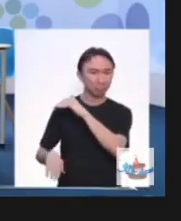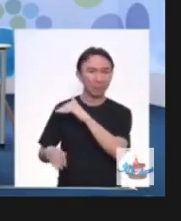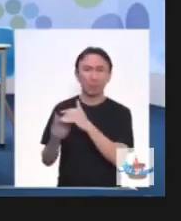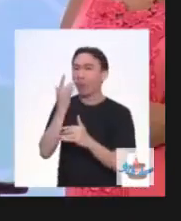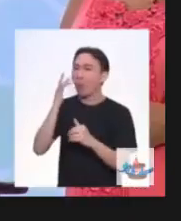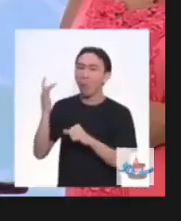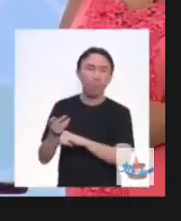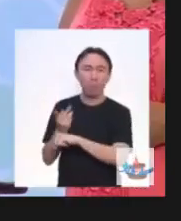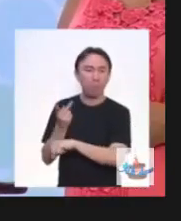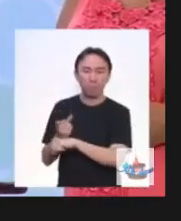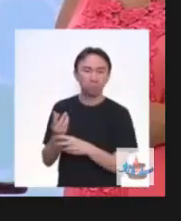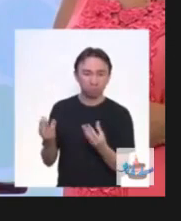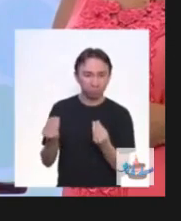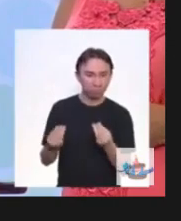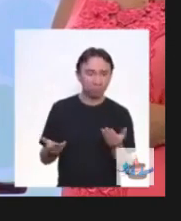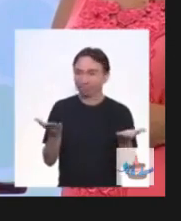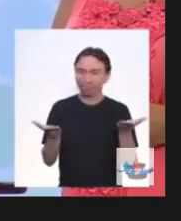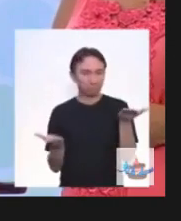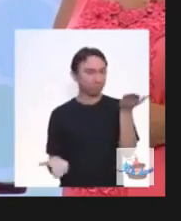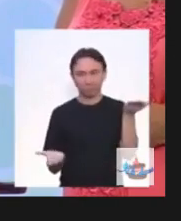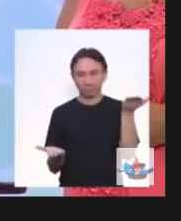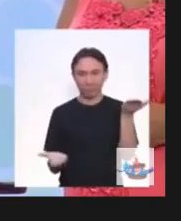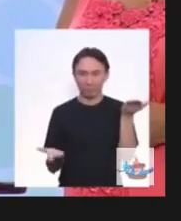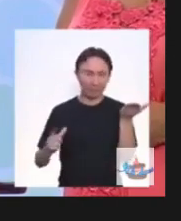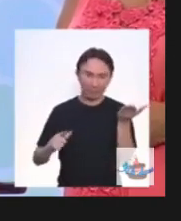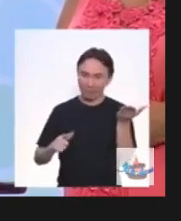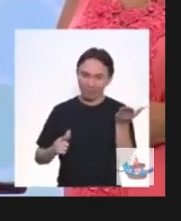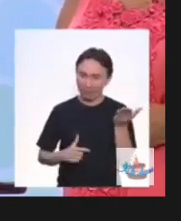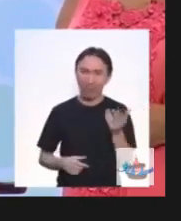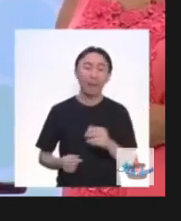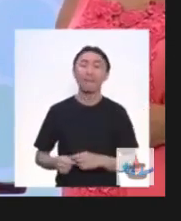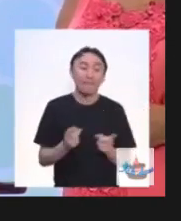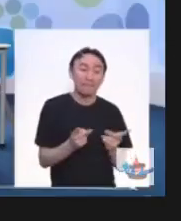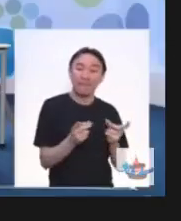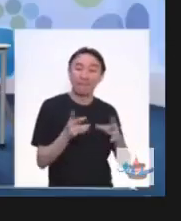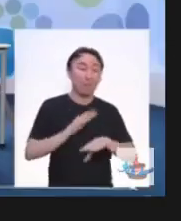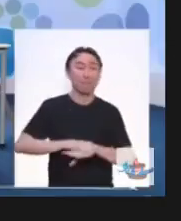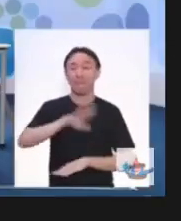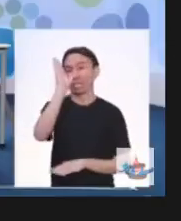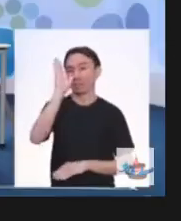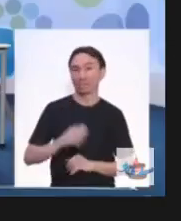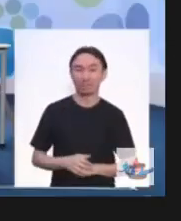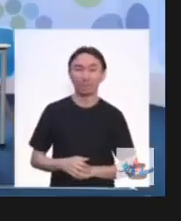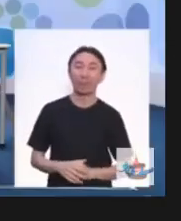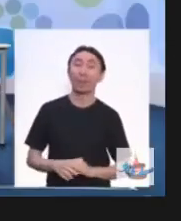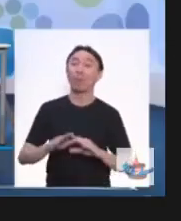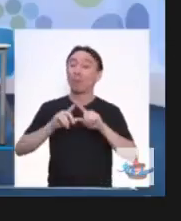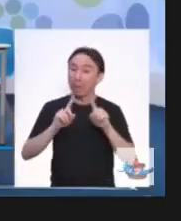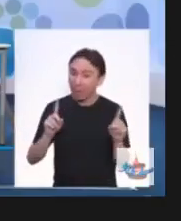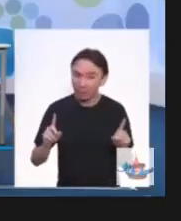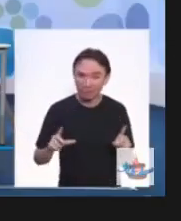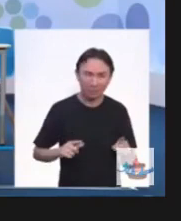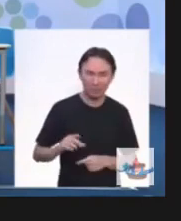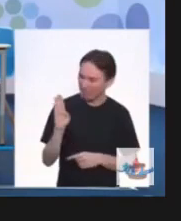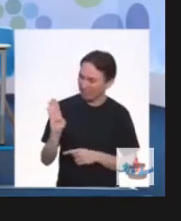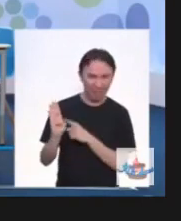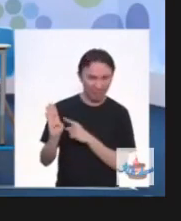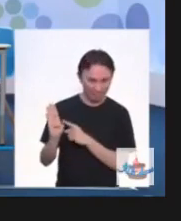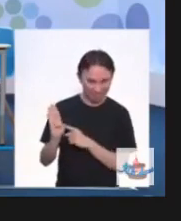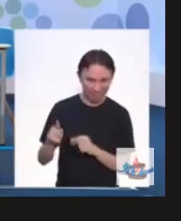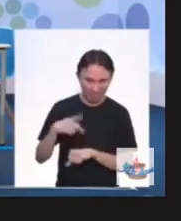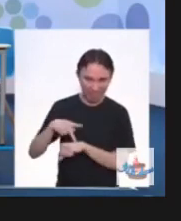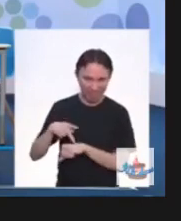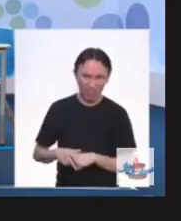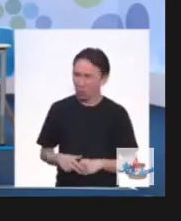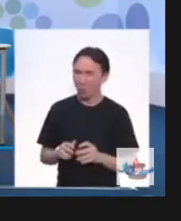balança está favorável. Nós temos aqui um belo de um superávit, né? Mas vamos pensar o seguinte, esse país B, ele não tem tudo lá.